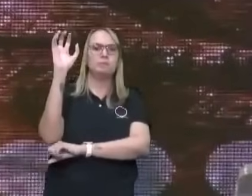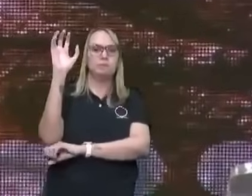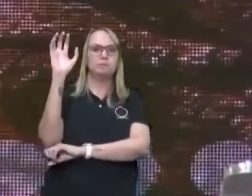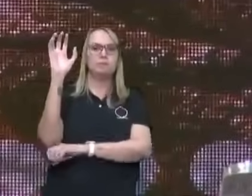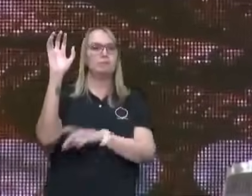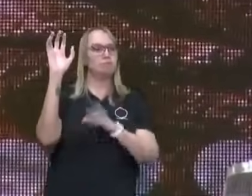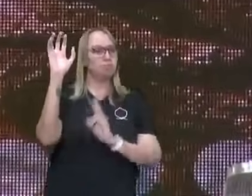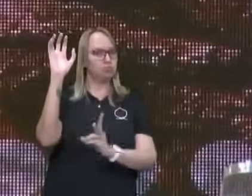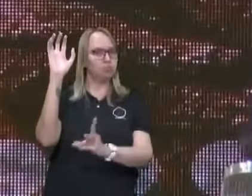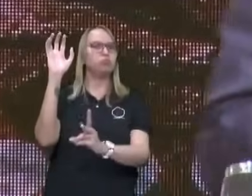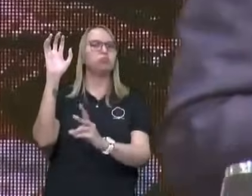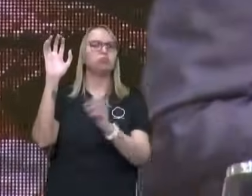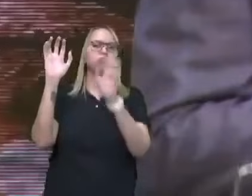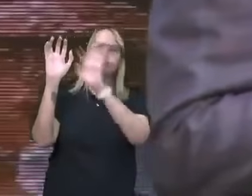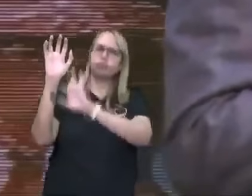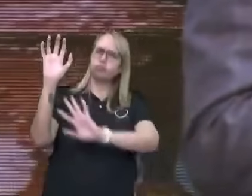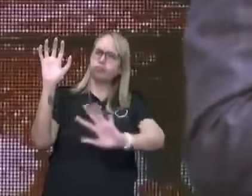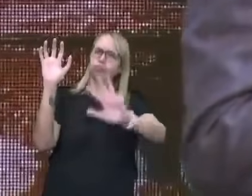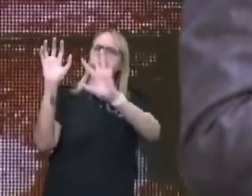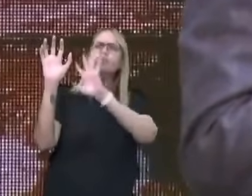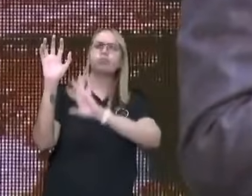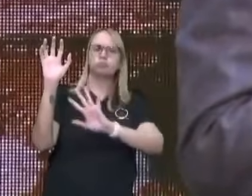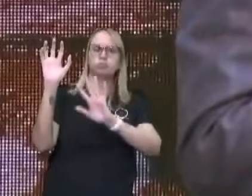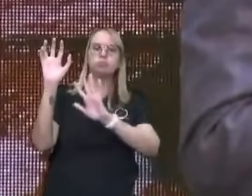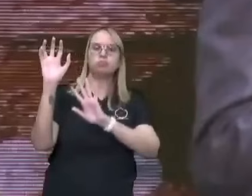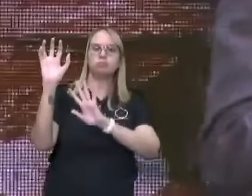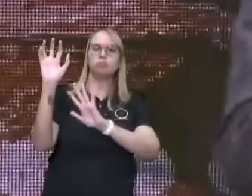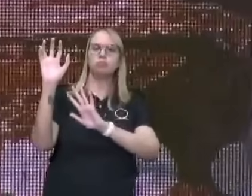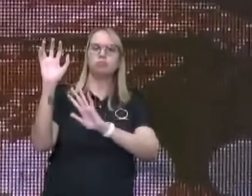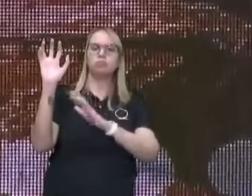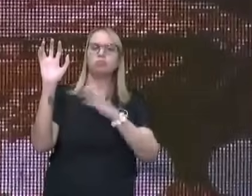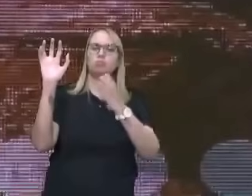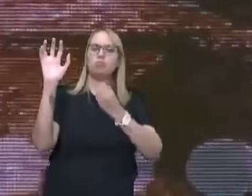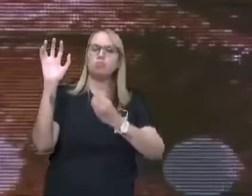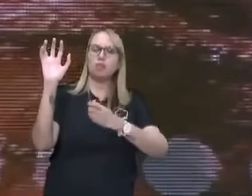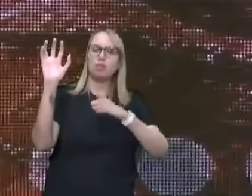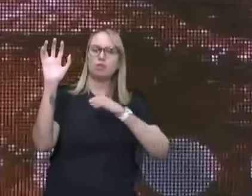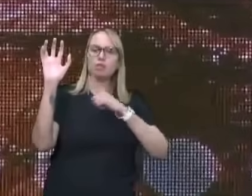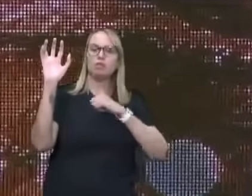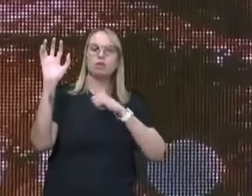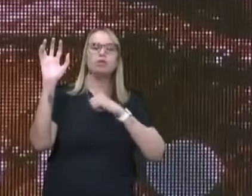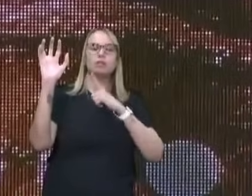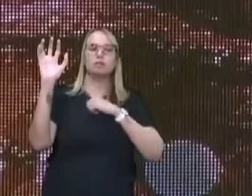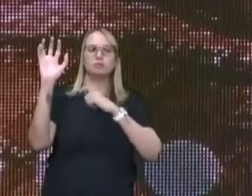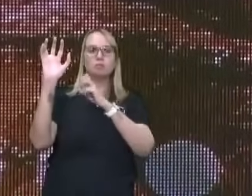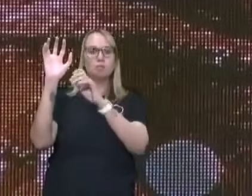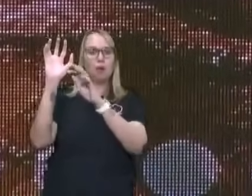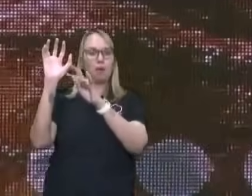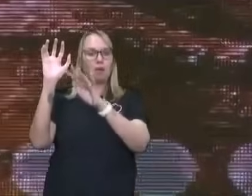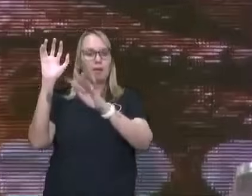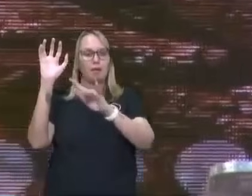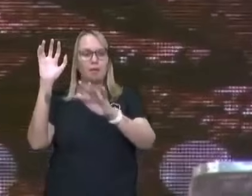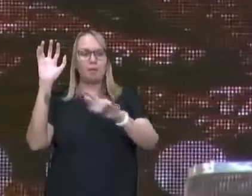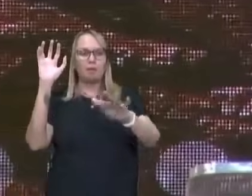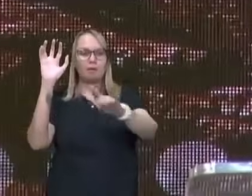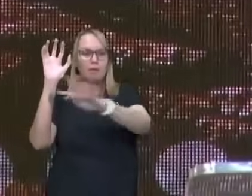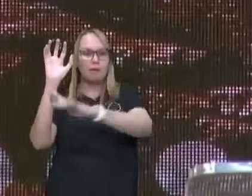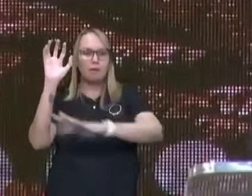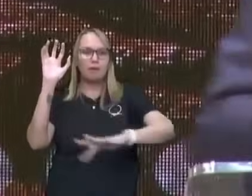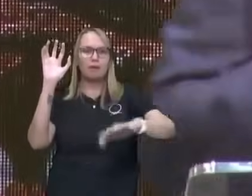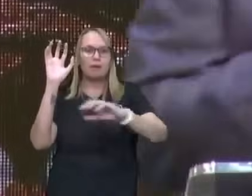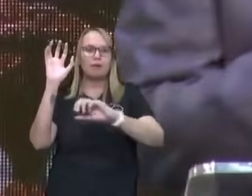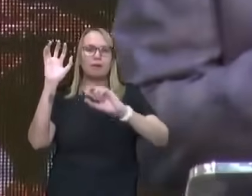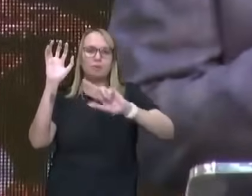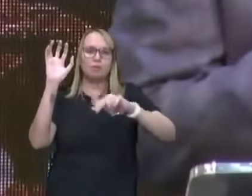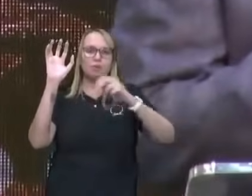para poder ela produzir glicose através da luz do sol.